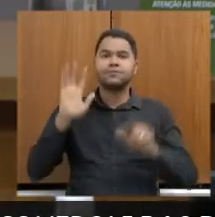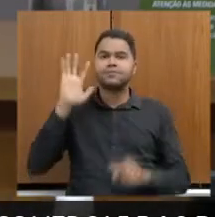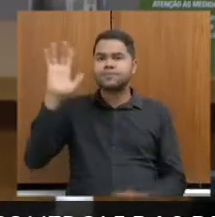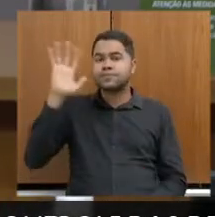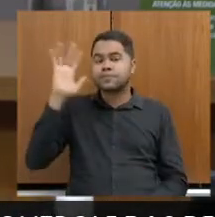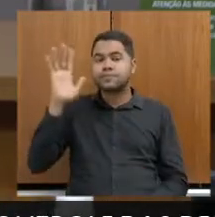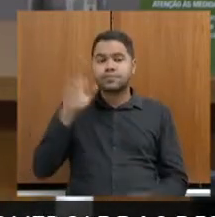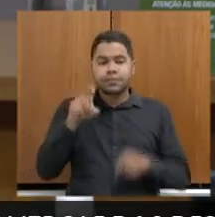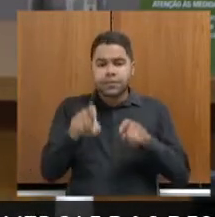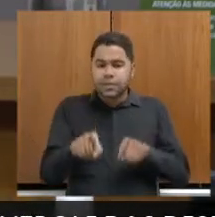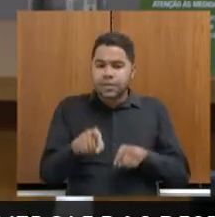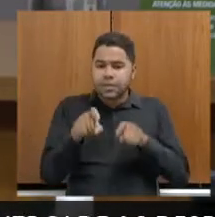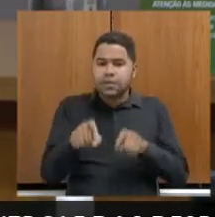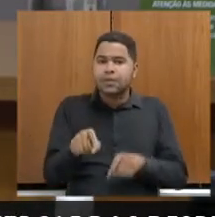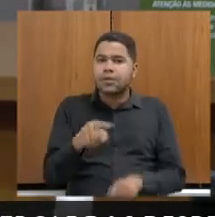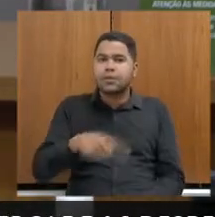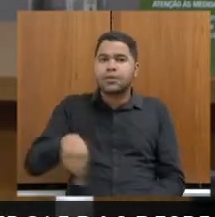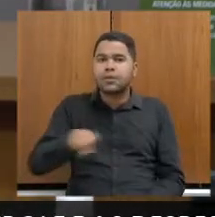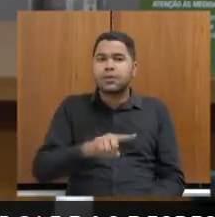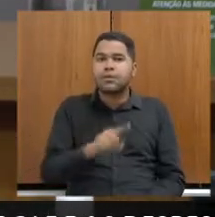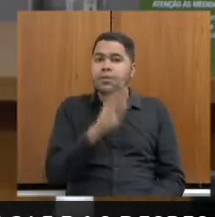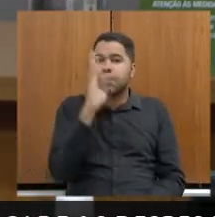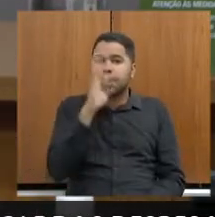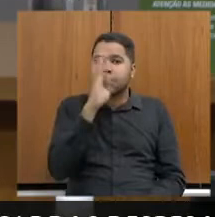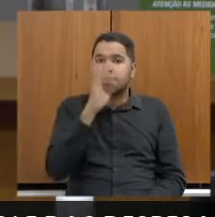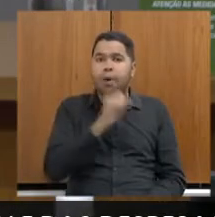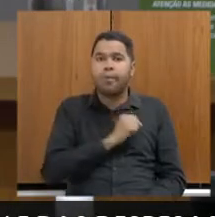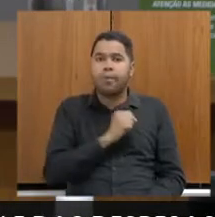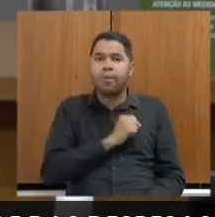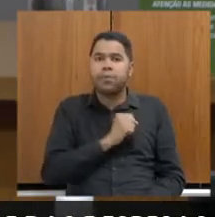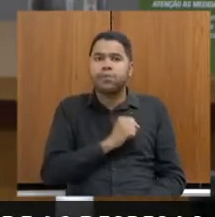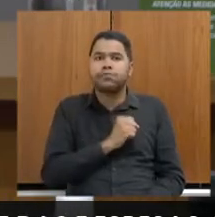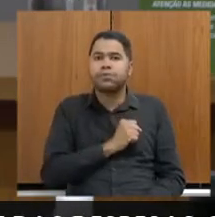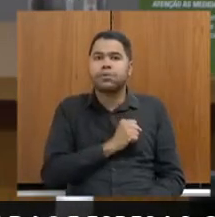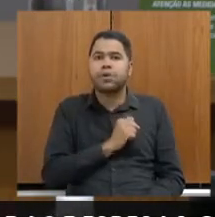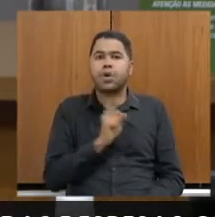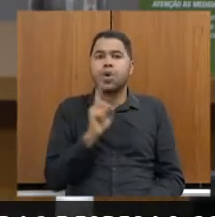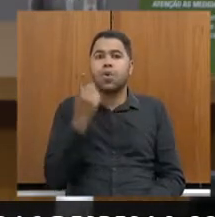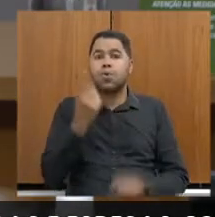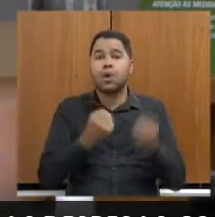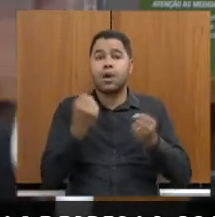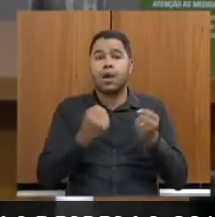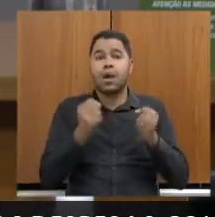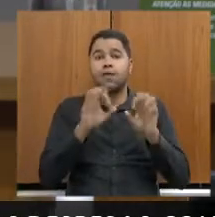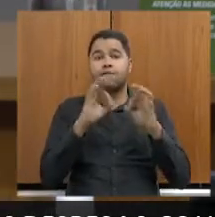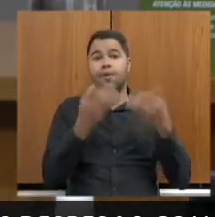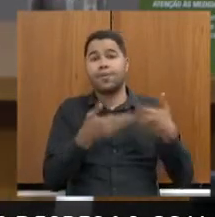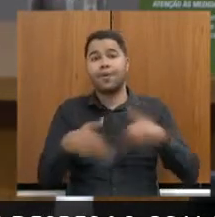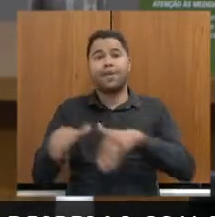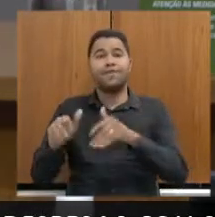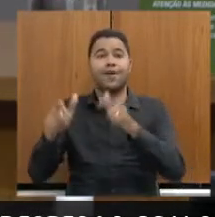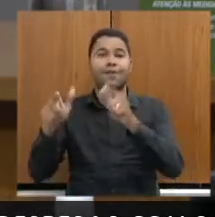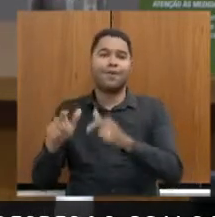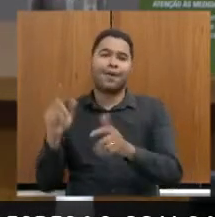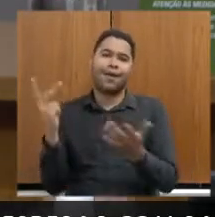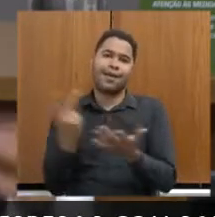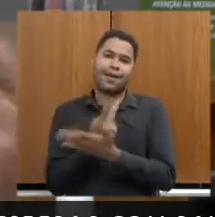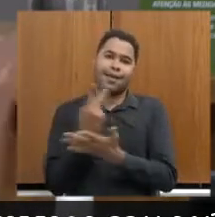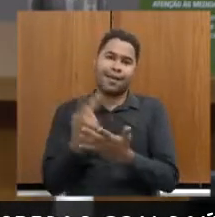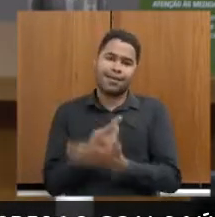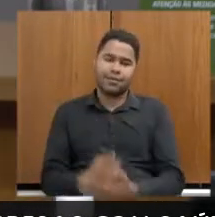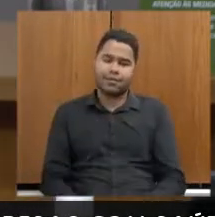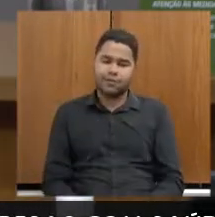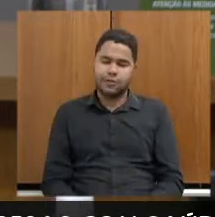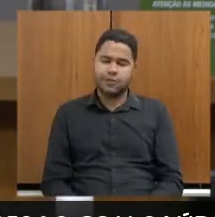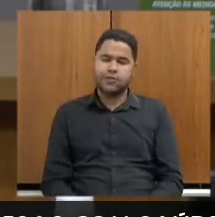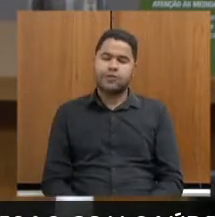intensidade do interior que se passar mal tiver infarto é um carro da família para levar para o lugar errado então é